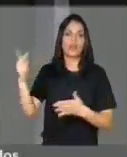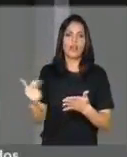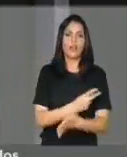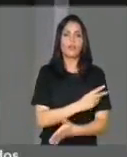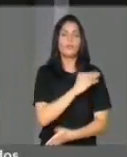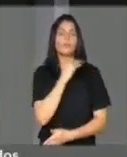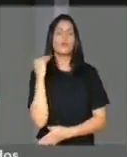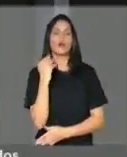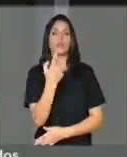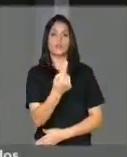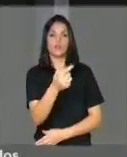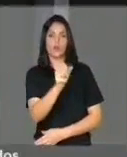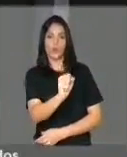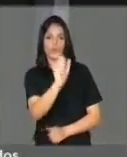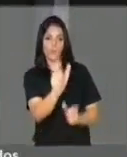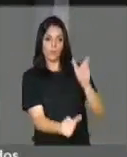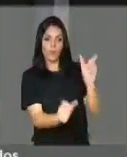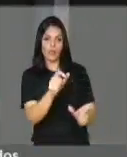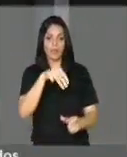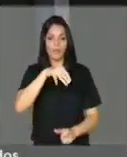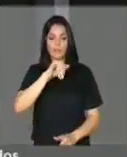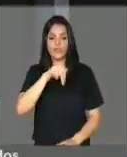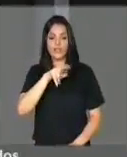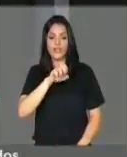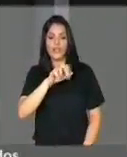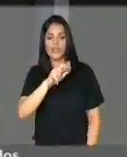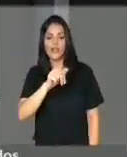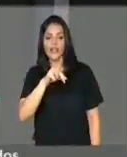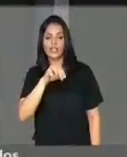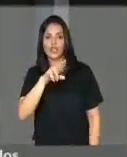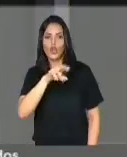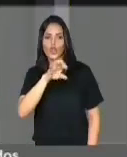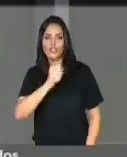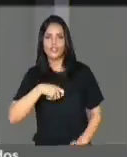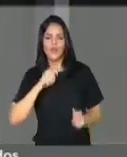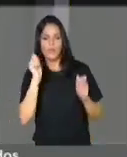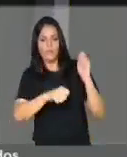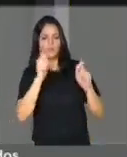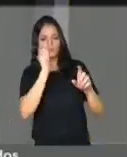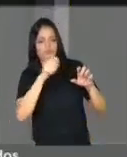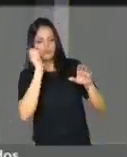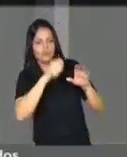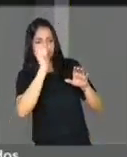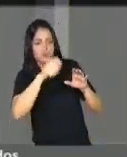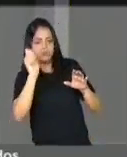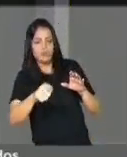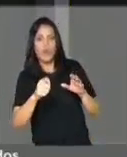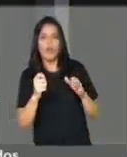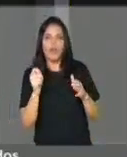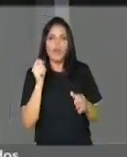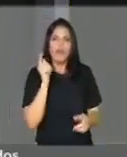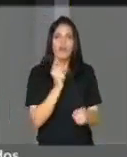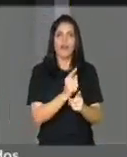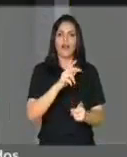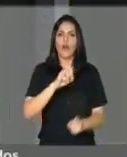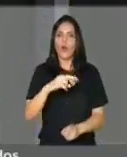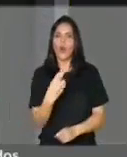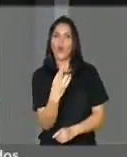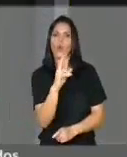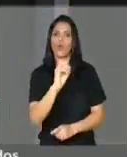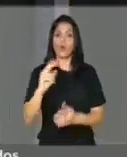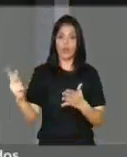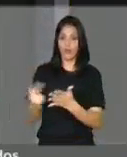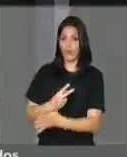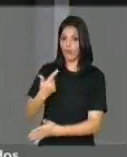de 78 trabalhadores. E isso ocorreu exatamente no dia 28 de abril. Só